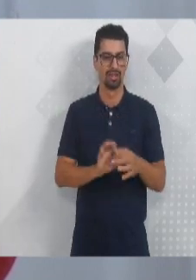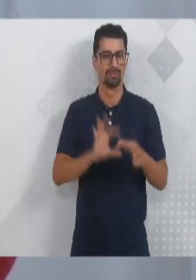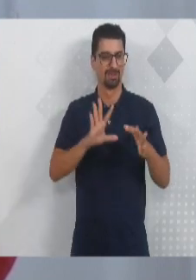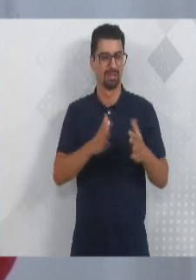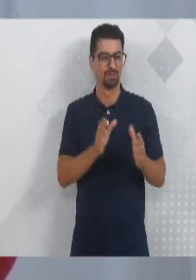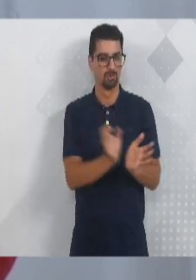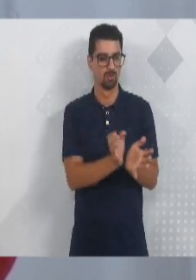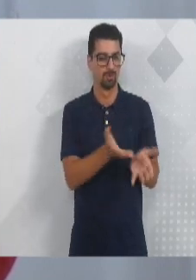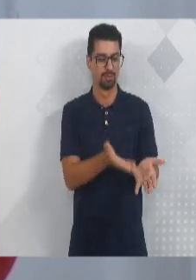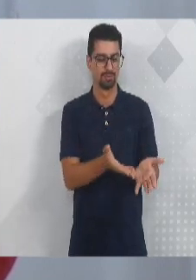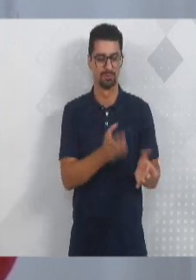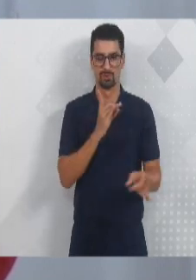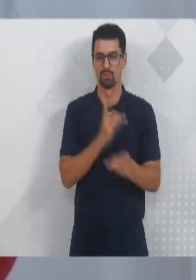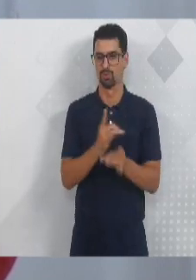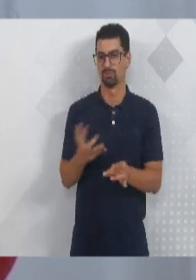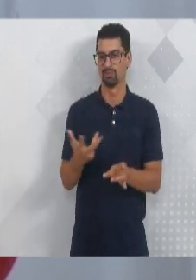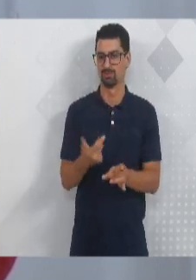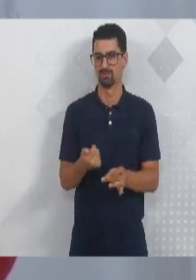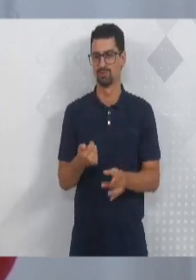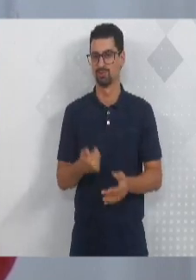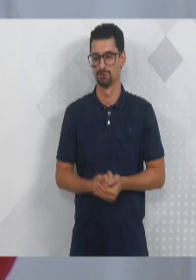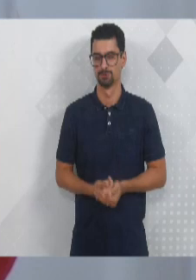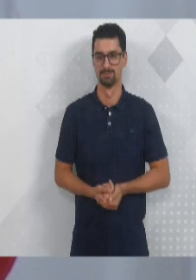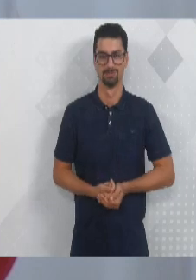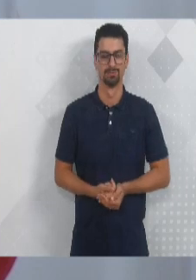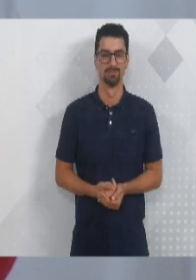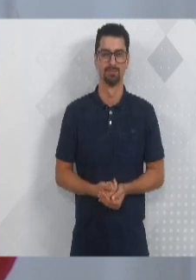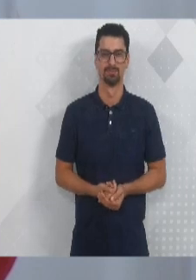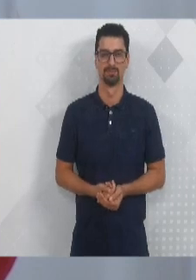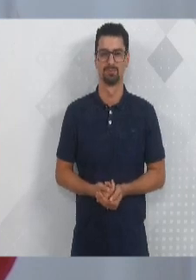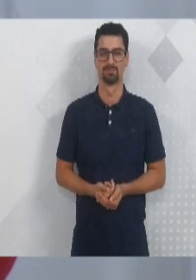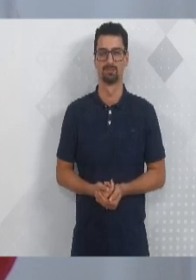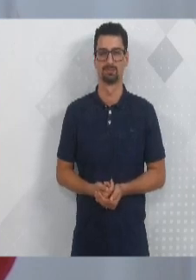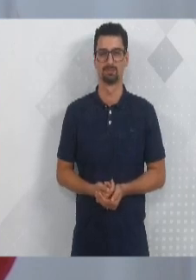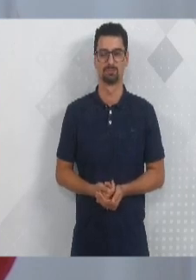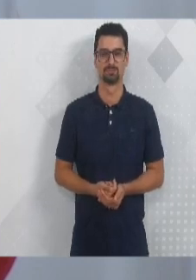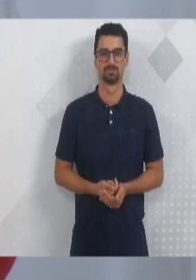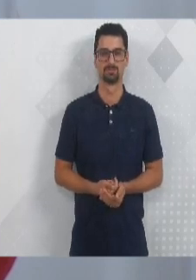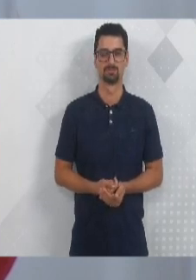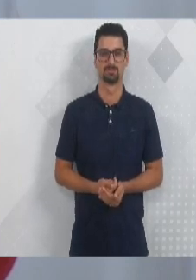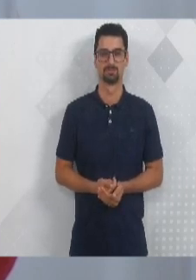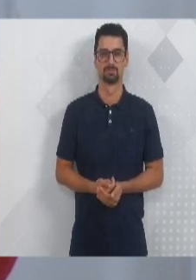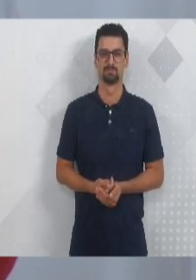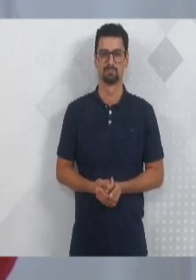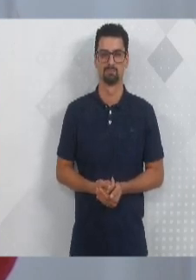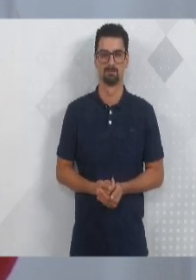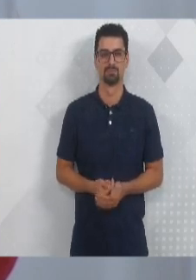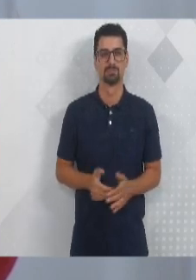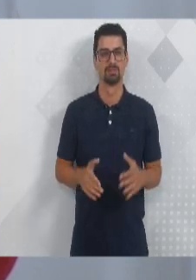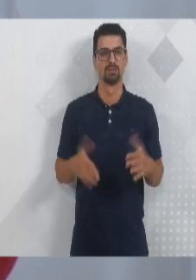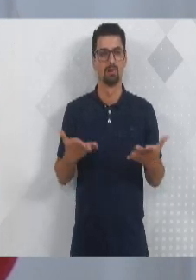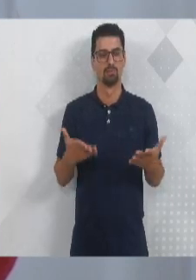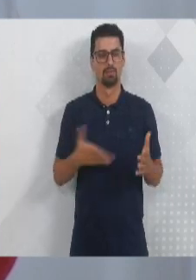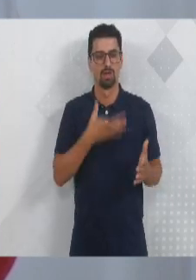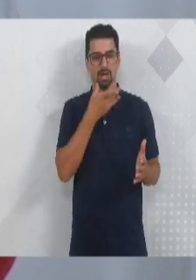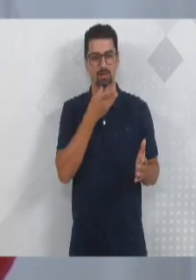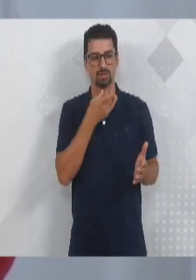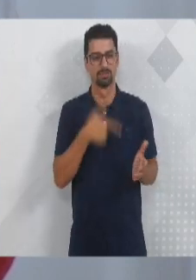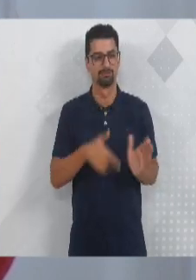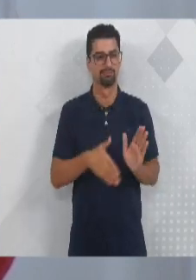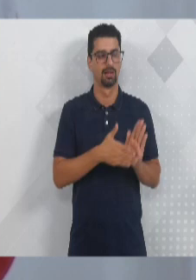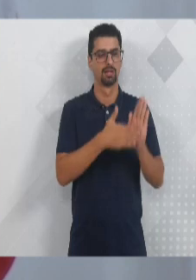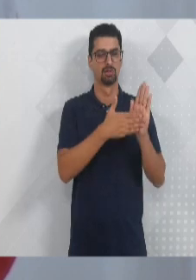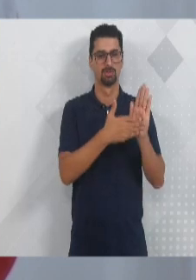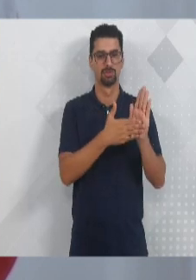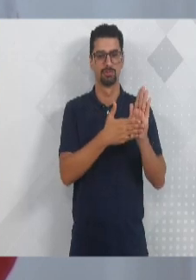encontro Fantástico né Então eu acho que essa homenagem de cidadão